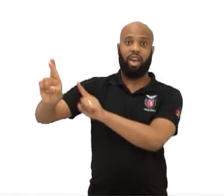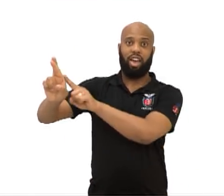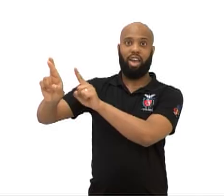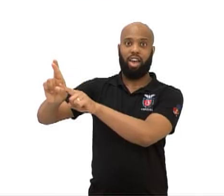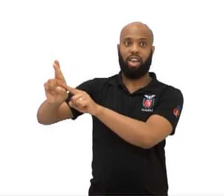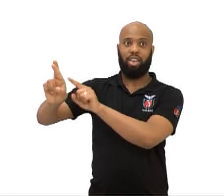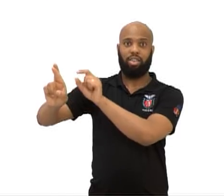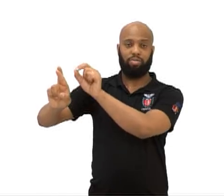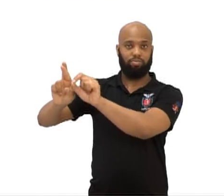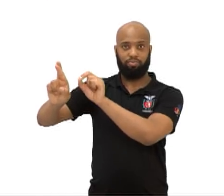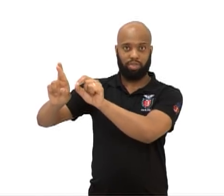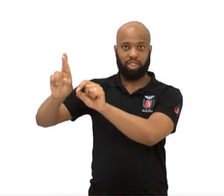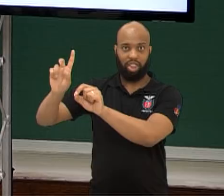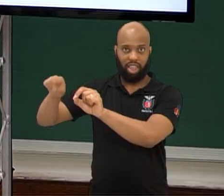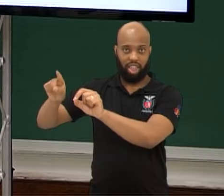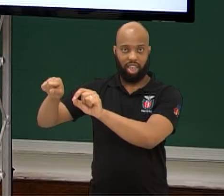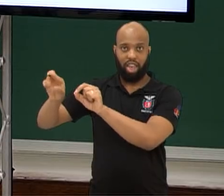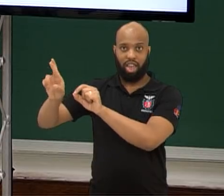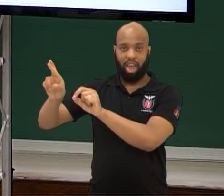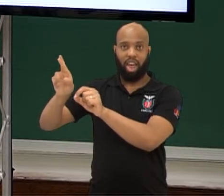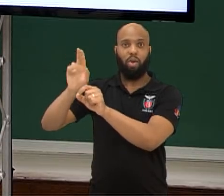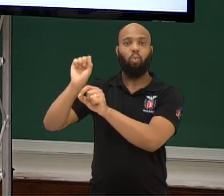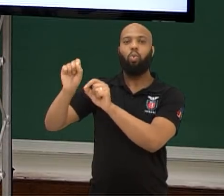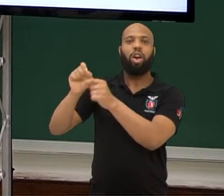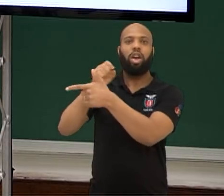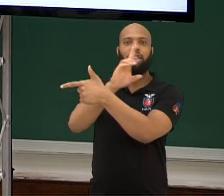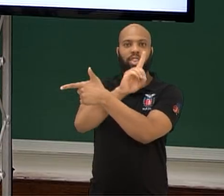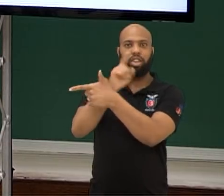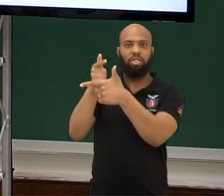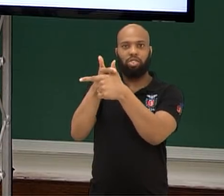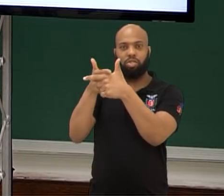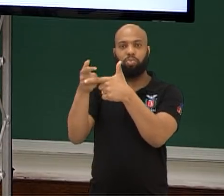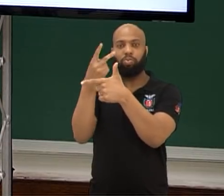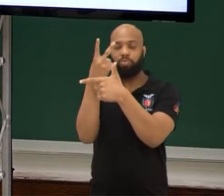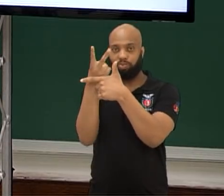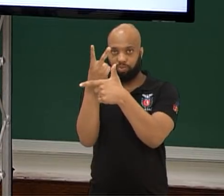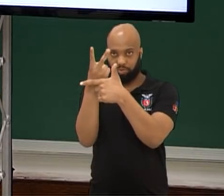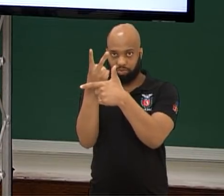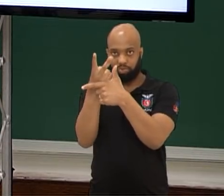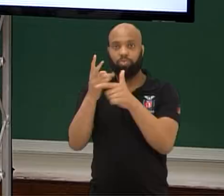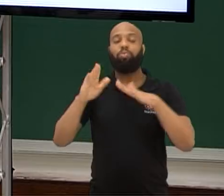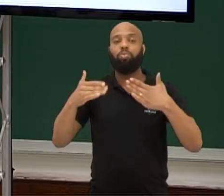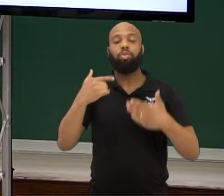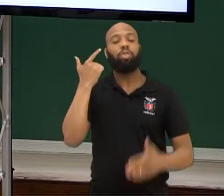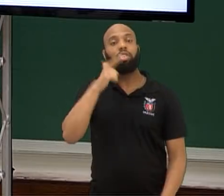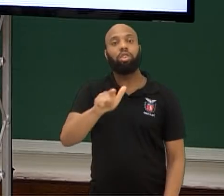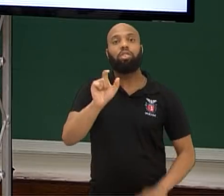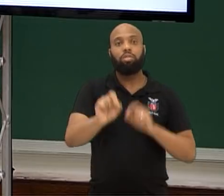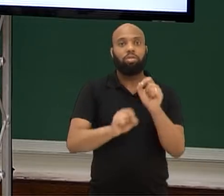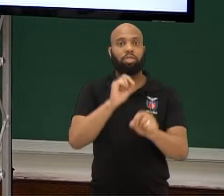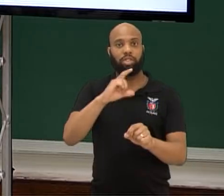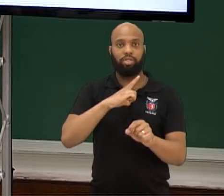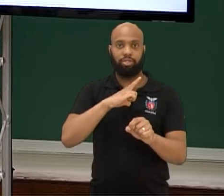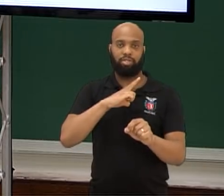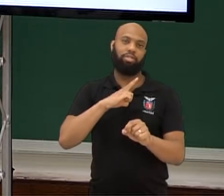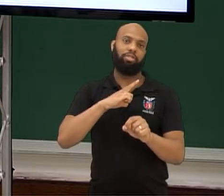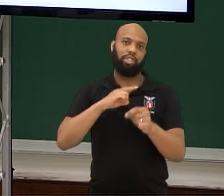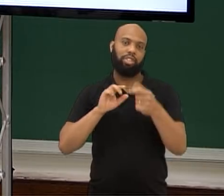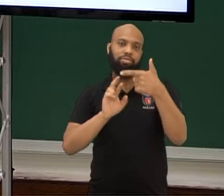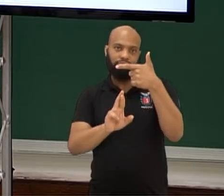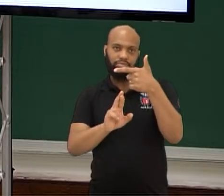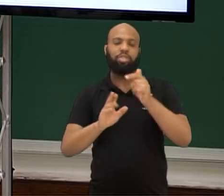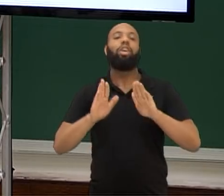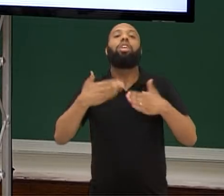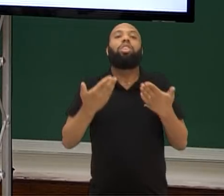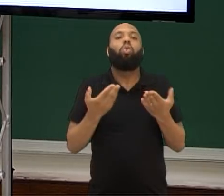é 2 vezes o nosso, multiplicado por 2, né? Nós temos o nosso diâmetro. Então, como que